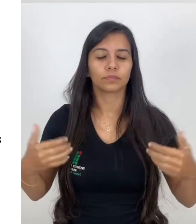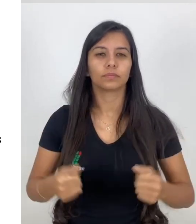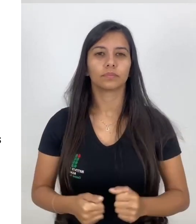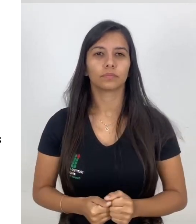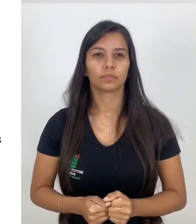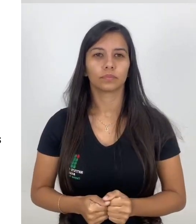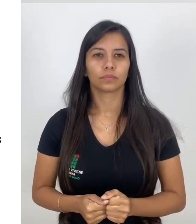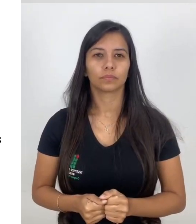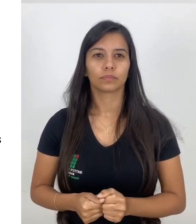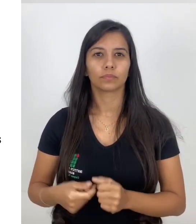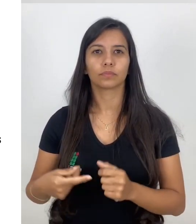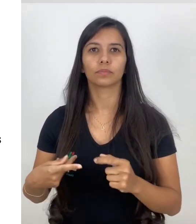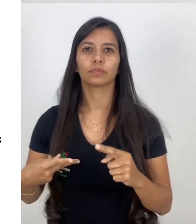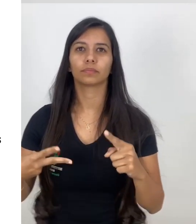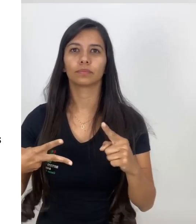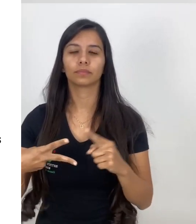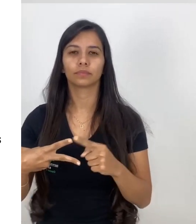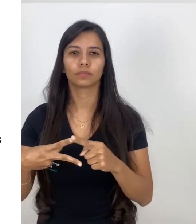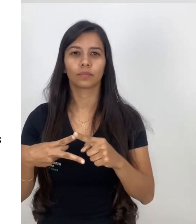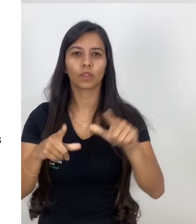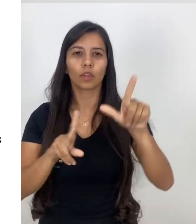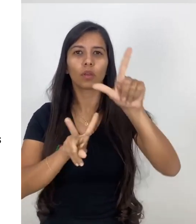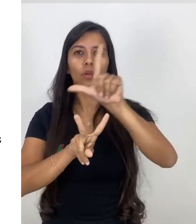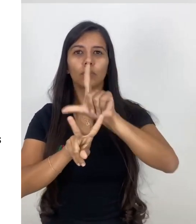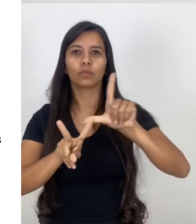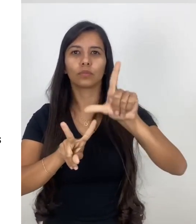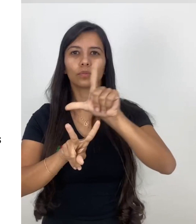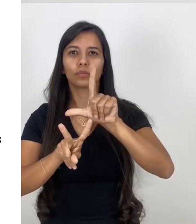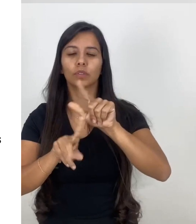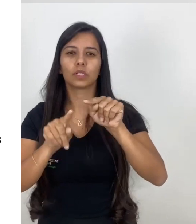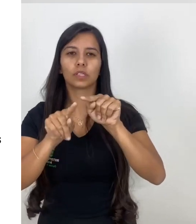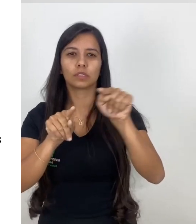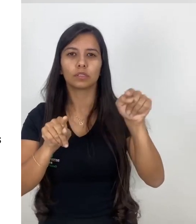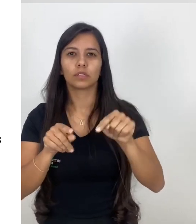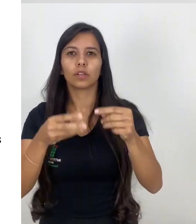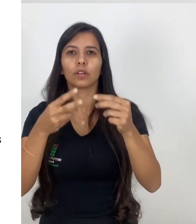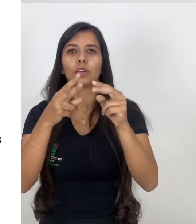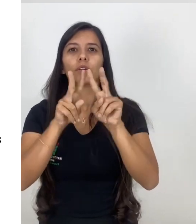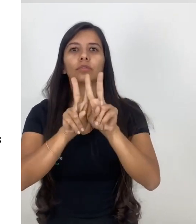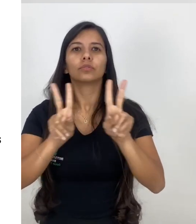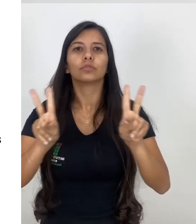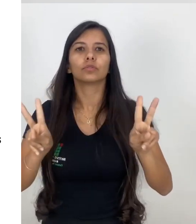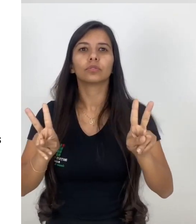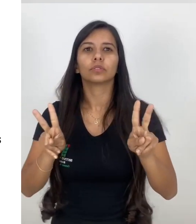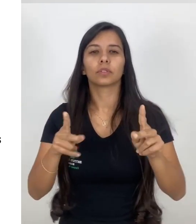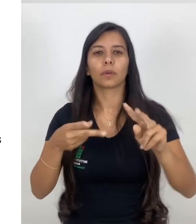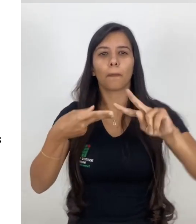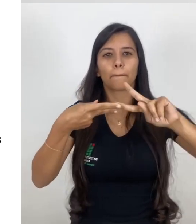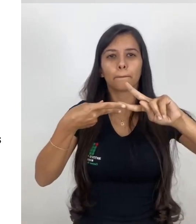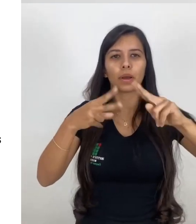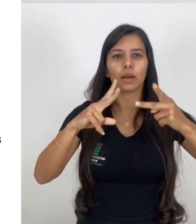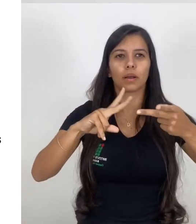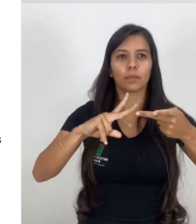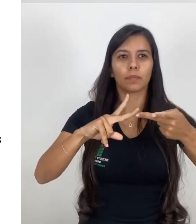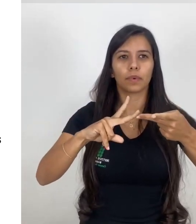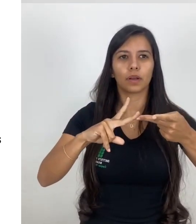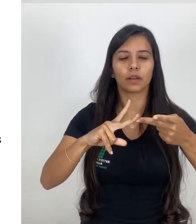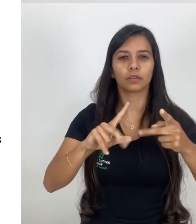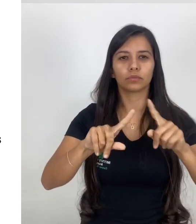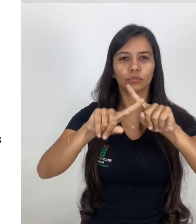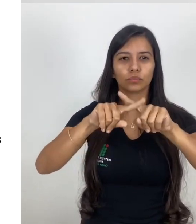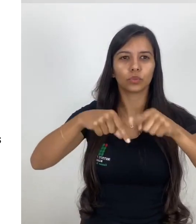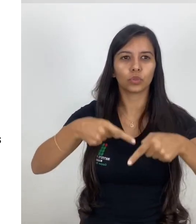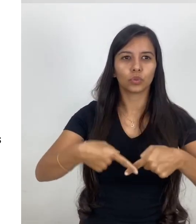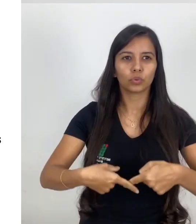se divide nos estágios do leptóteno, zigóteno, paquíteno, diplóteno e